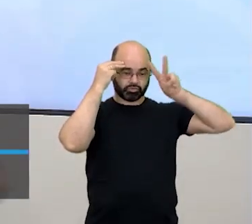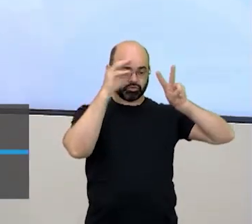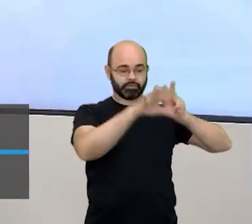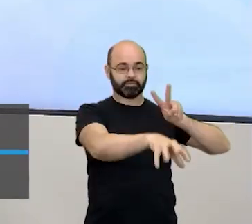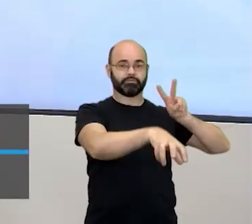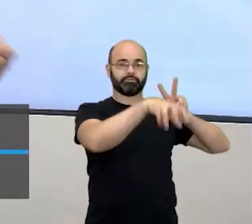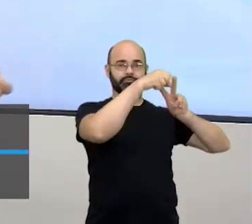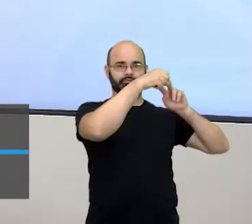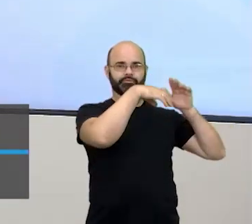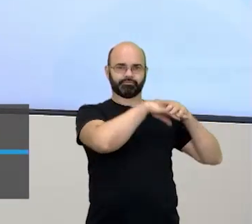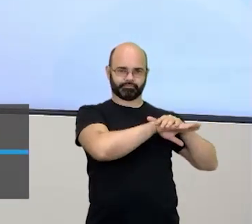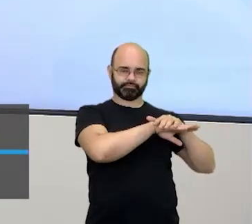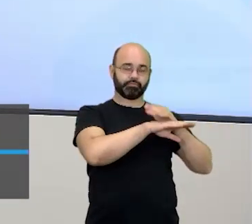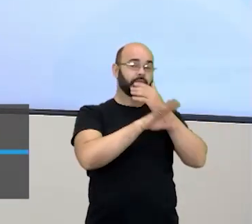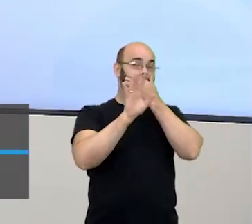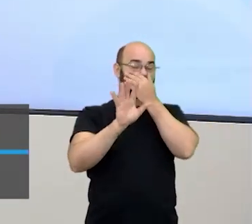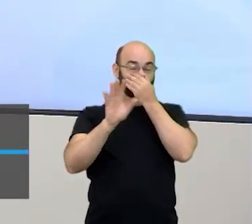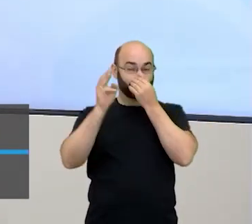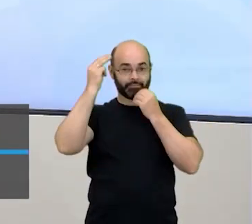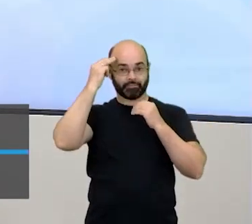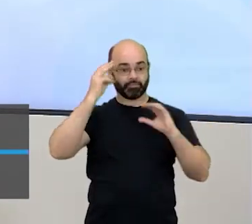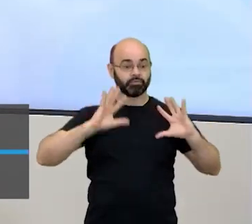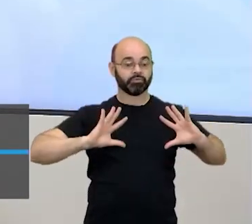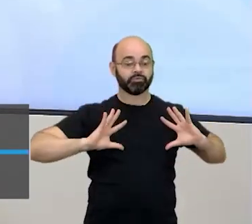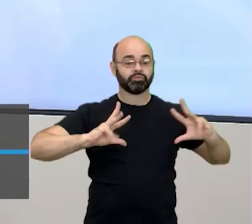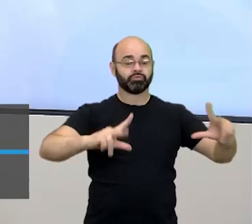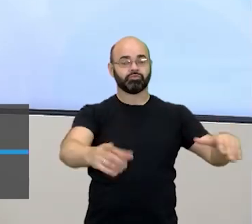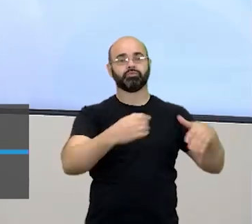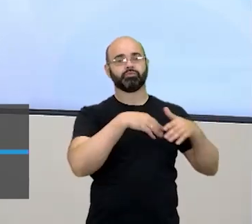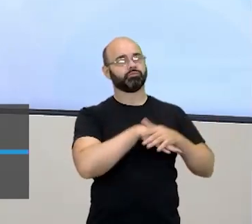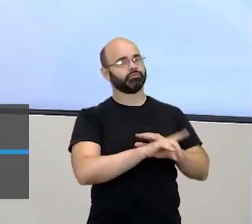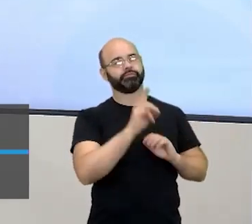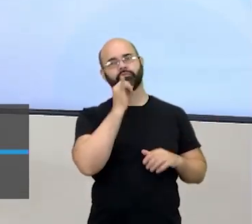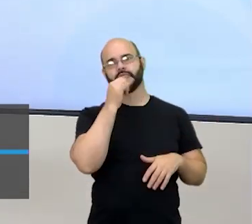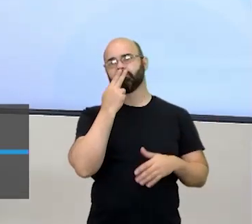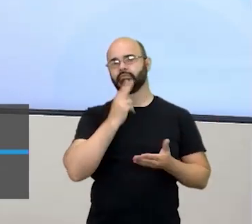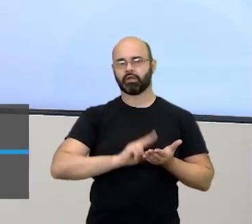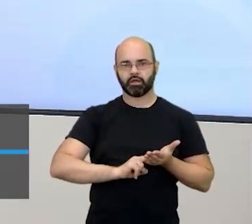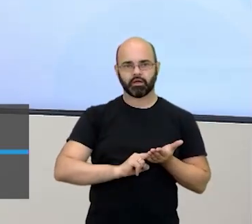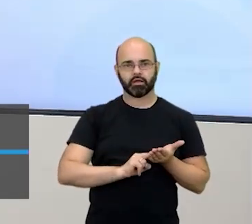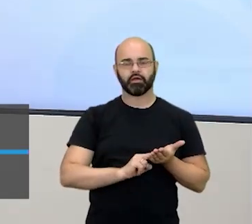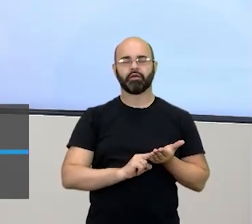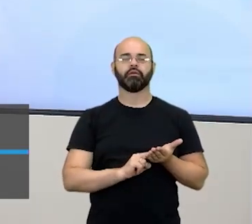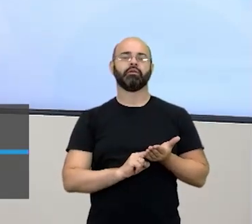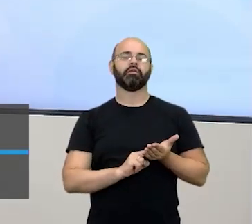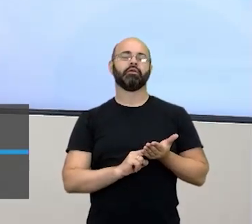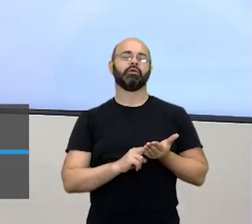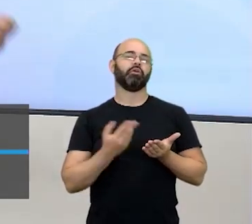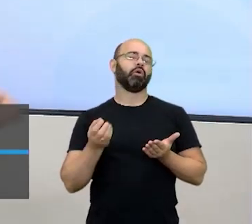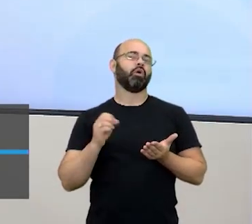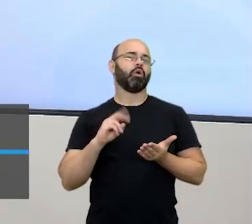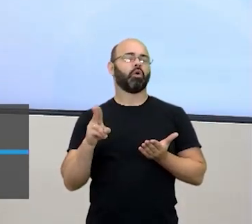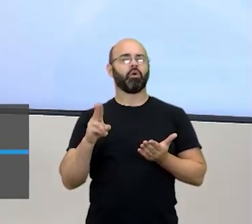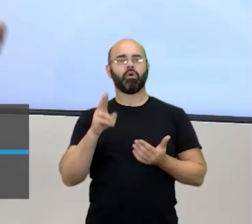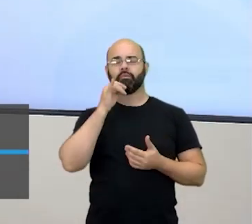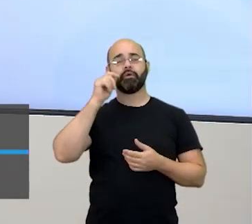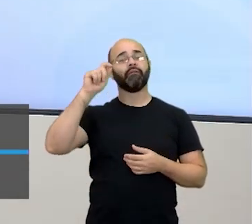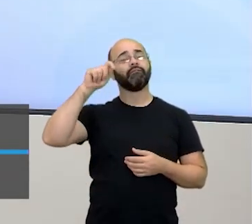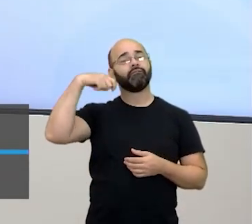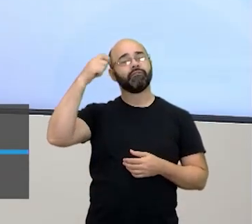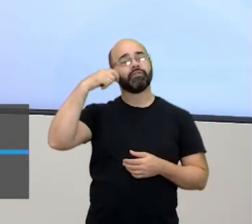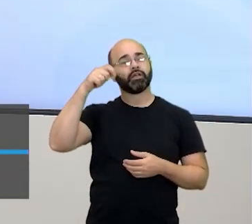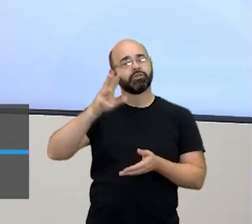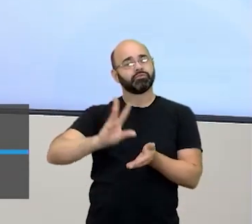de vista documental. Ou seja, uma carta, ou seja, uma videografia e assim